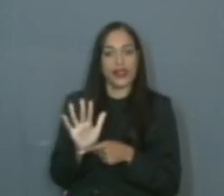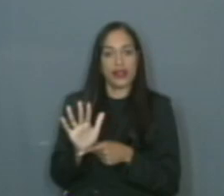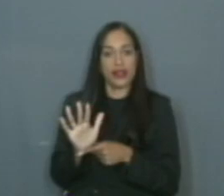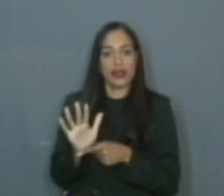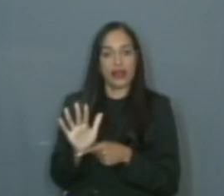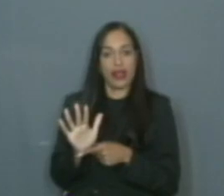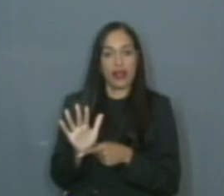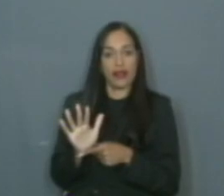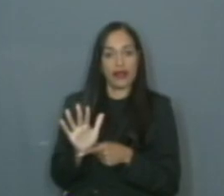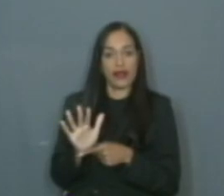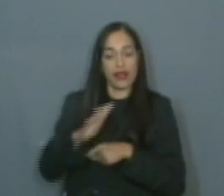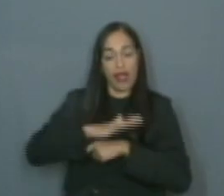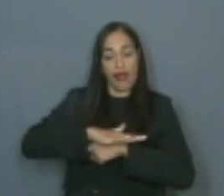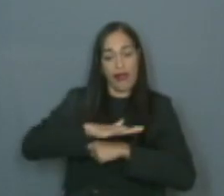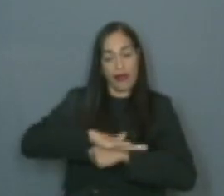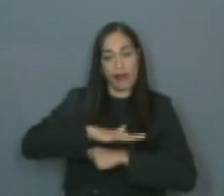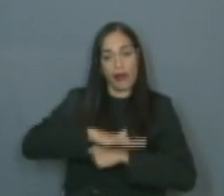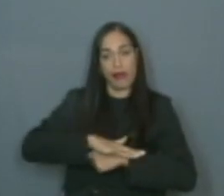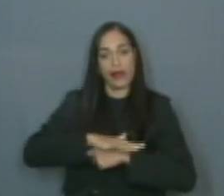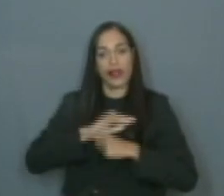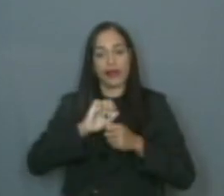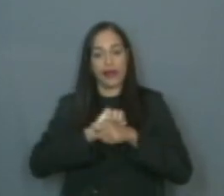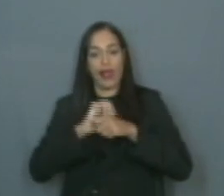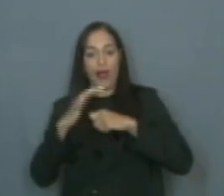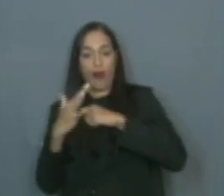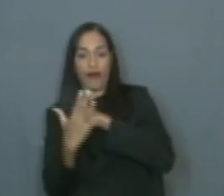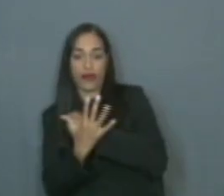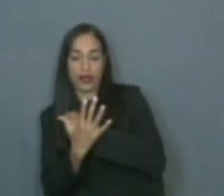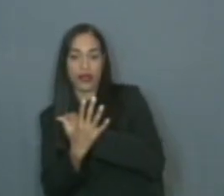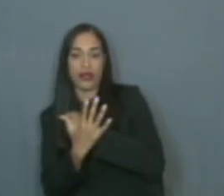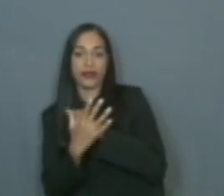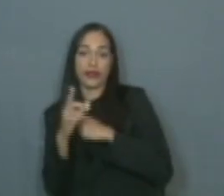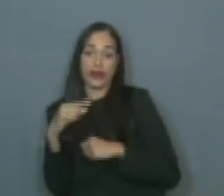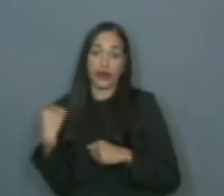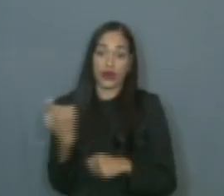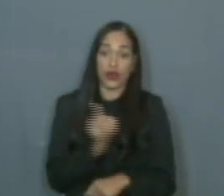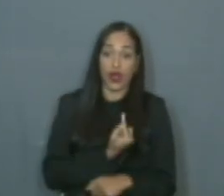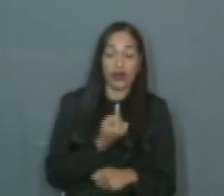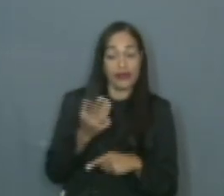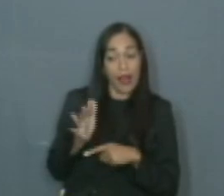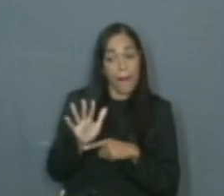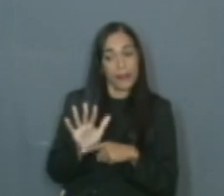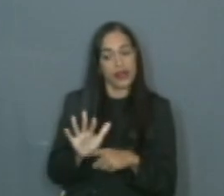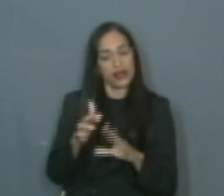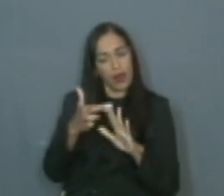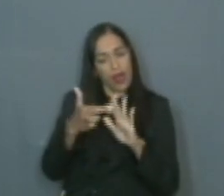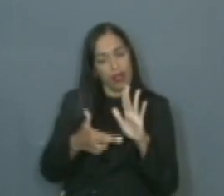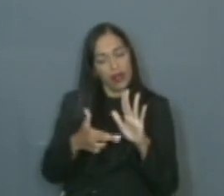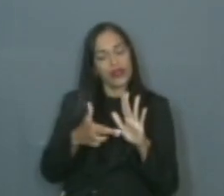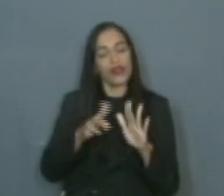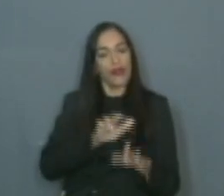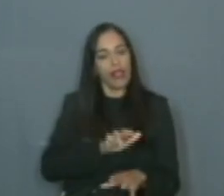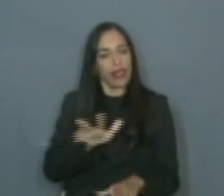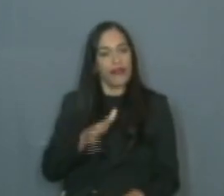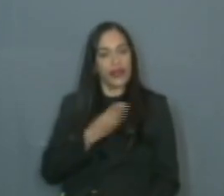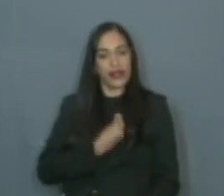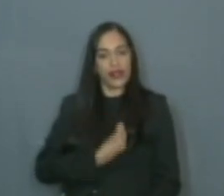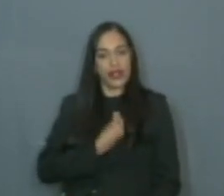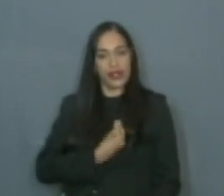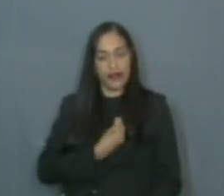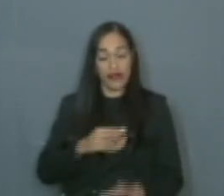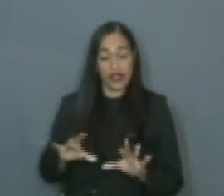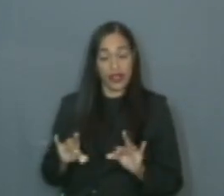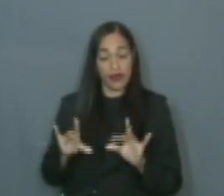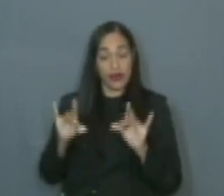onda, naquele momento da Ômicron, da Covid, e pudemos apresentar um relatório que fez a diferença na vida,